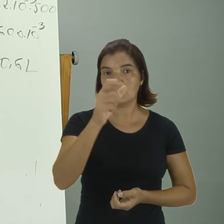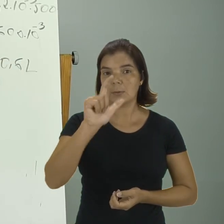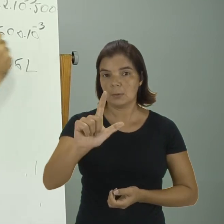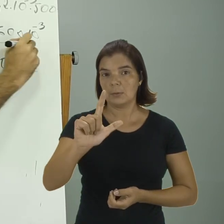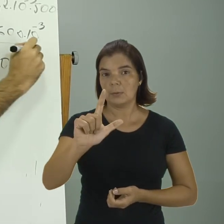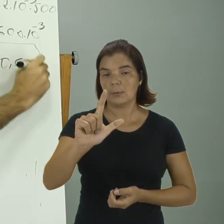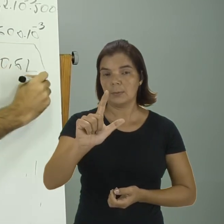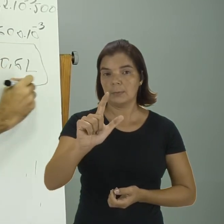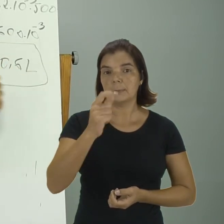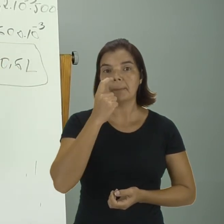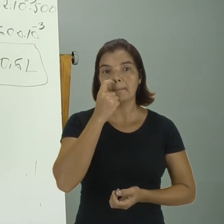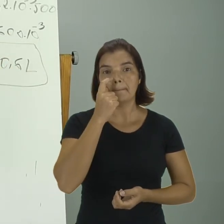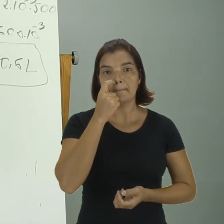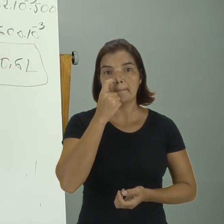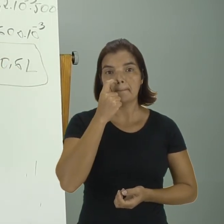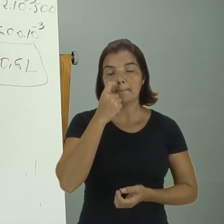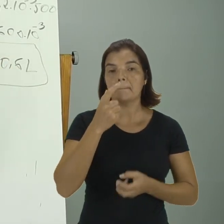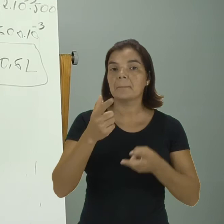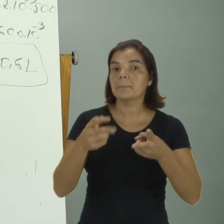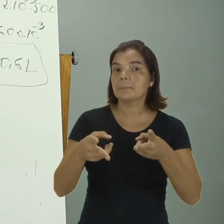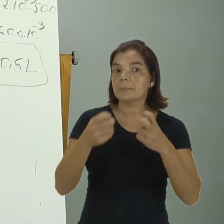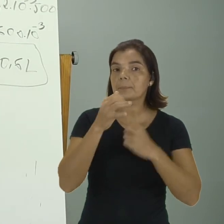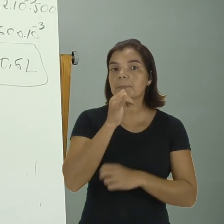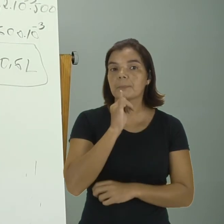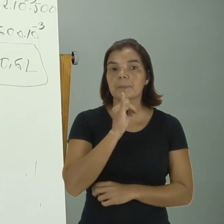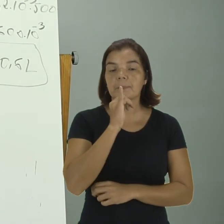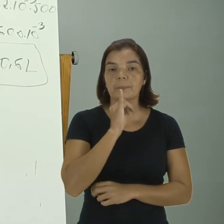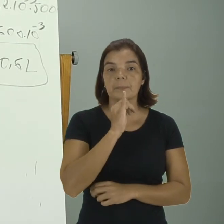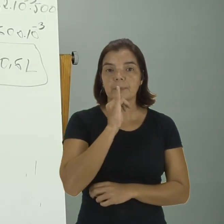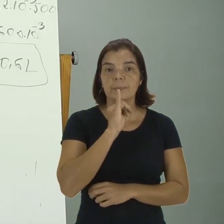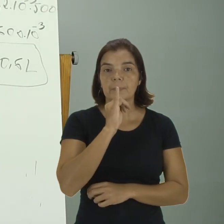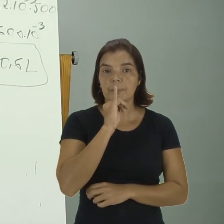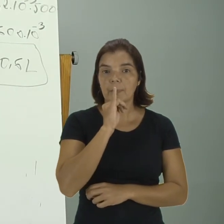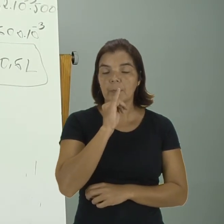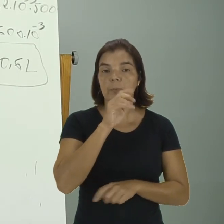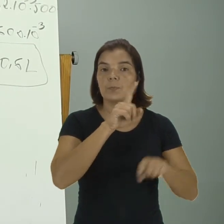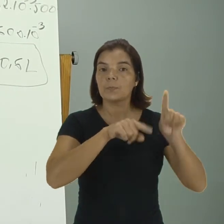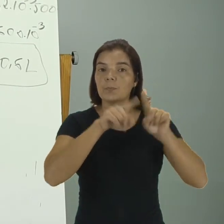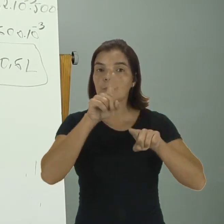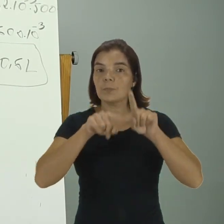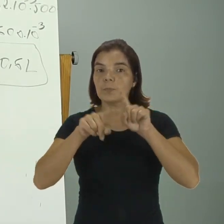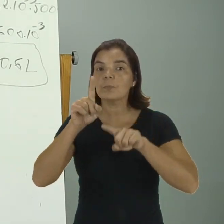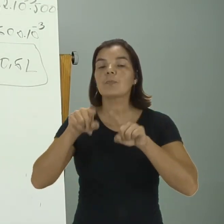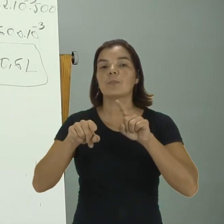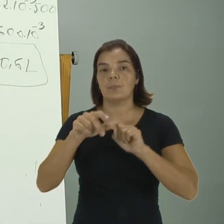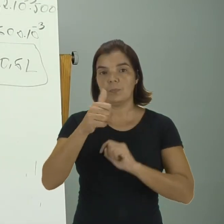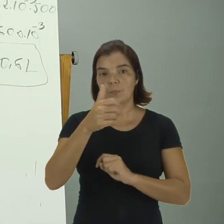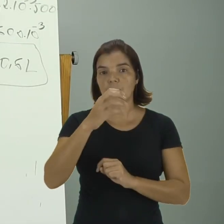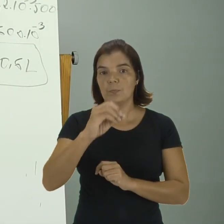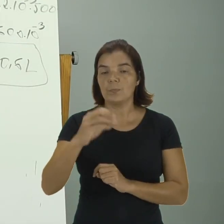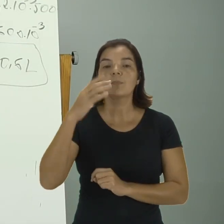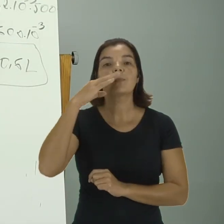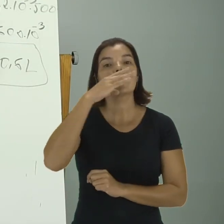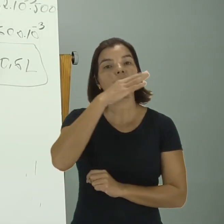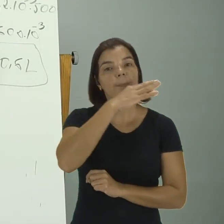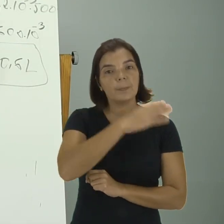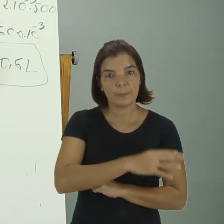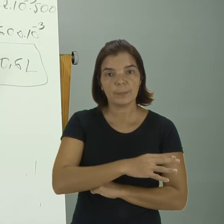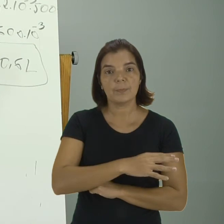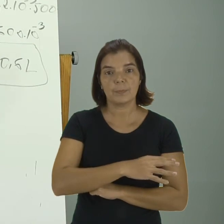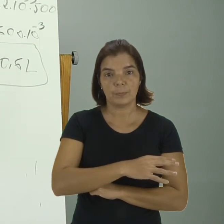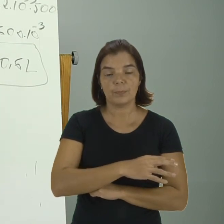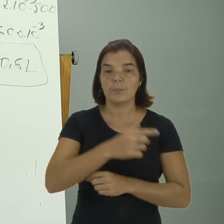litros. Então, notem que nesse exemplo, com a variação de 10 graus Celsius na temperatura,